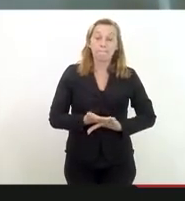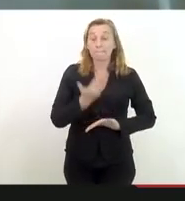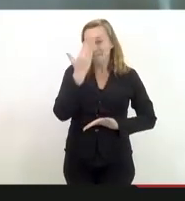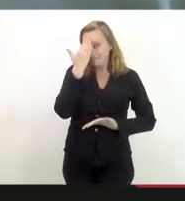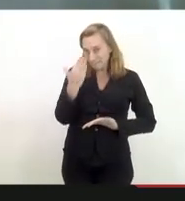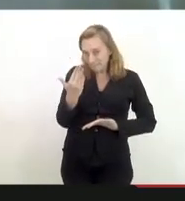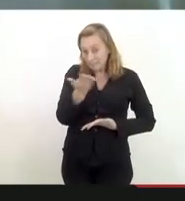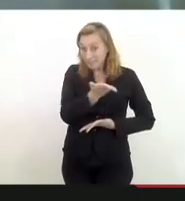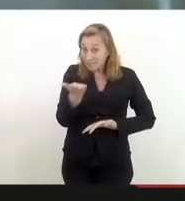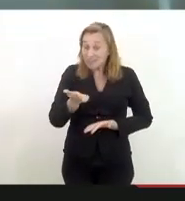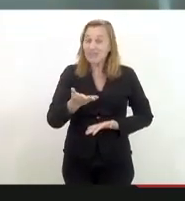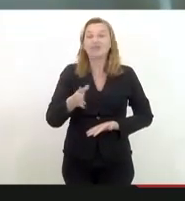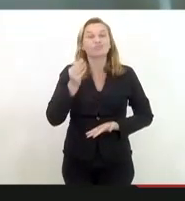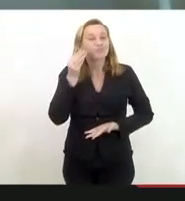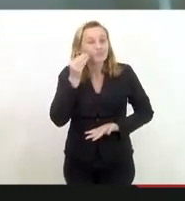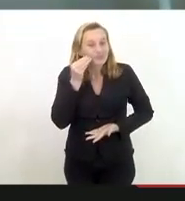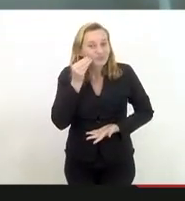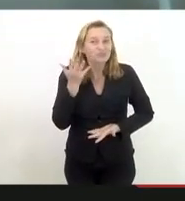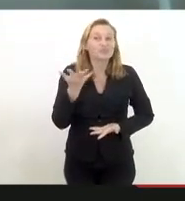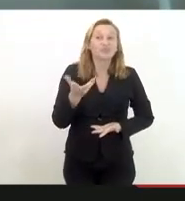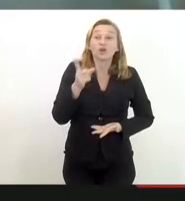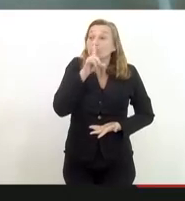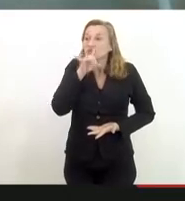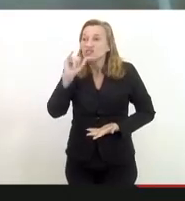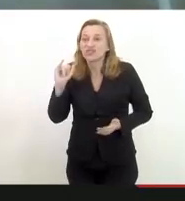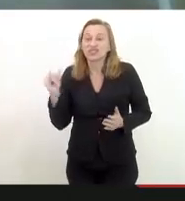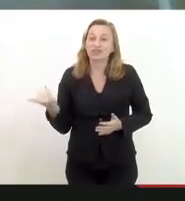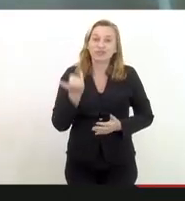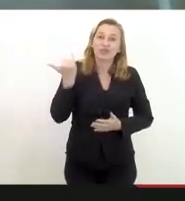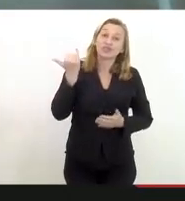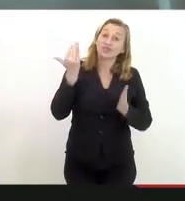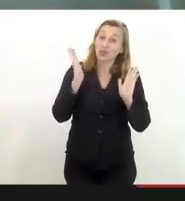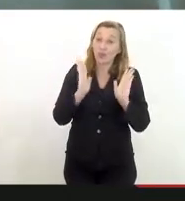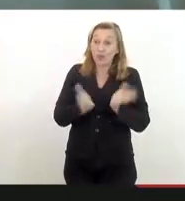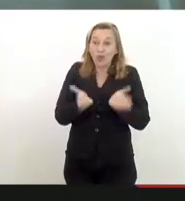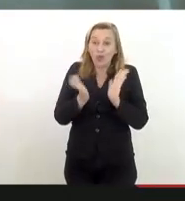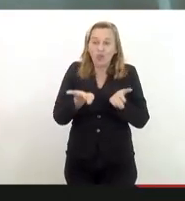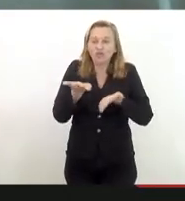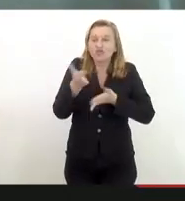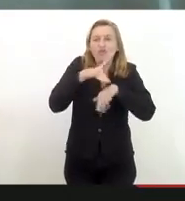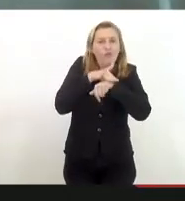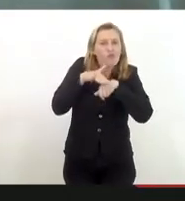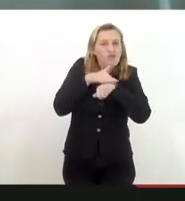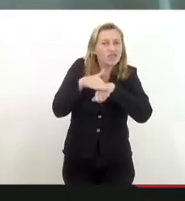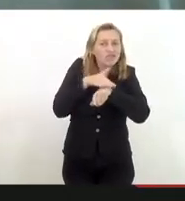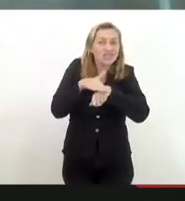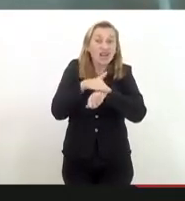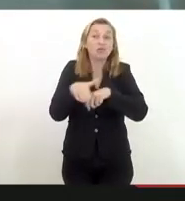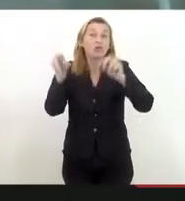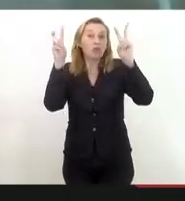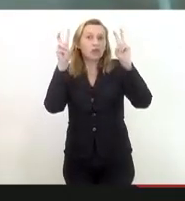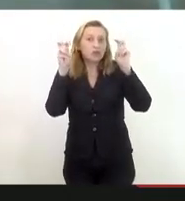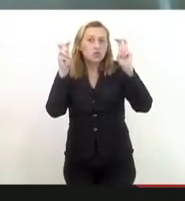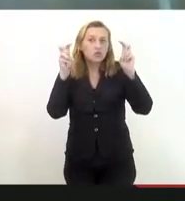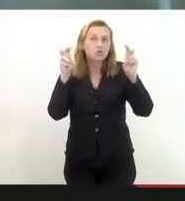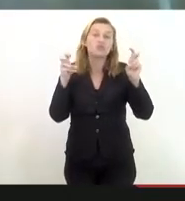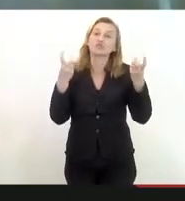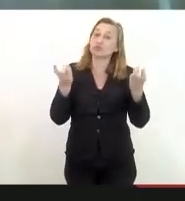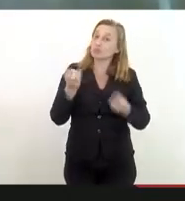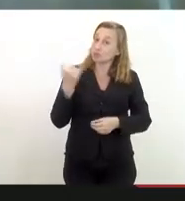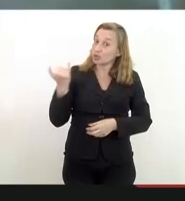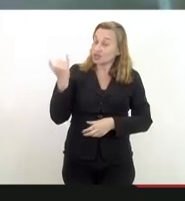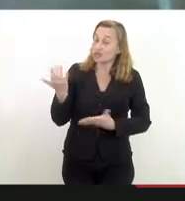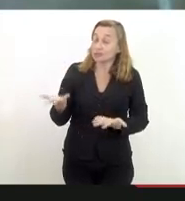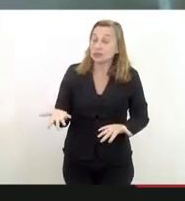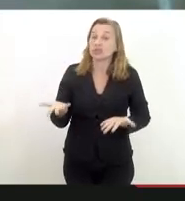Obrigada, né, pela oportunidade, num dia tão importante como esse, de conversarmos sobre um assunto de tamanha